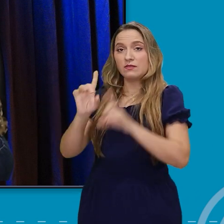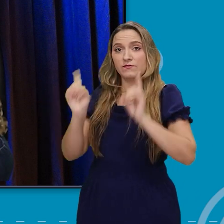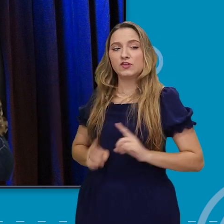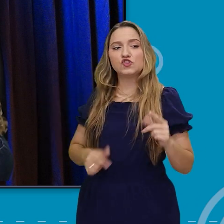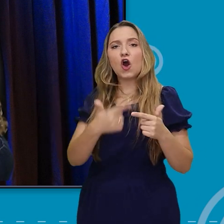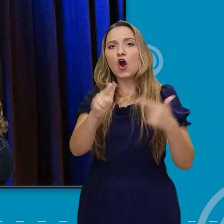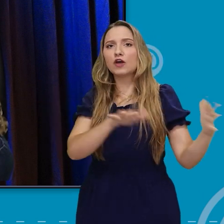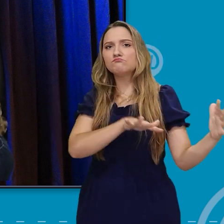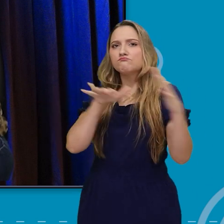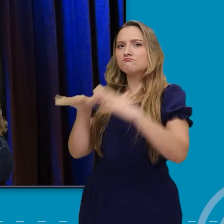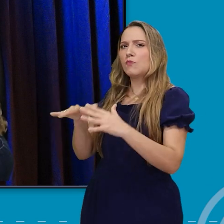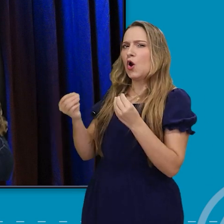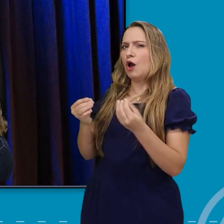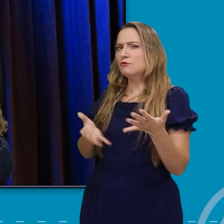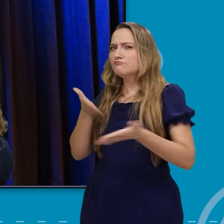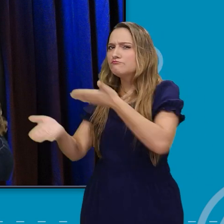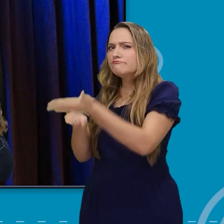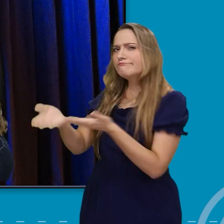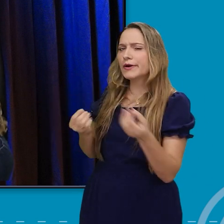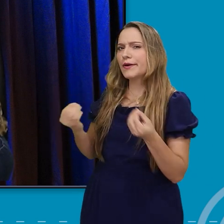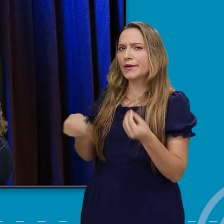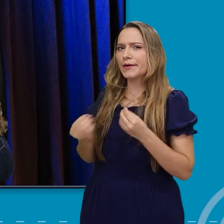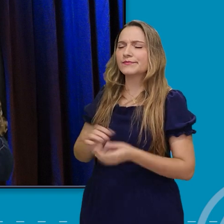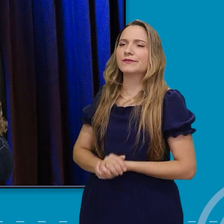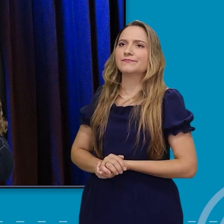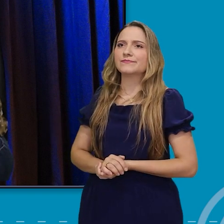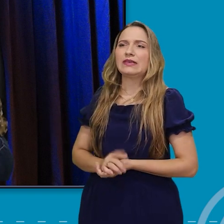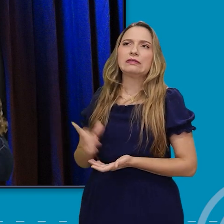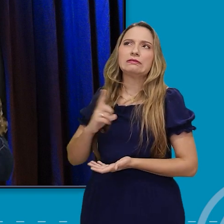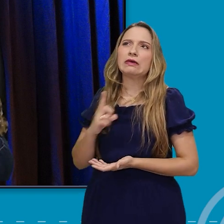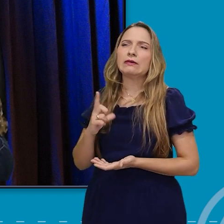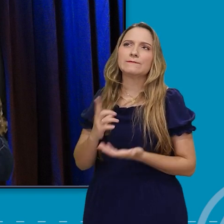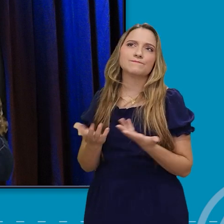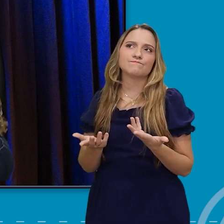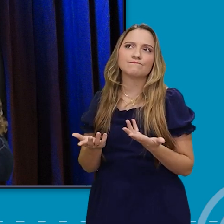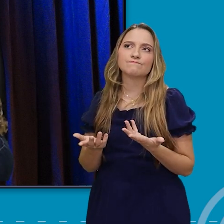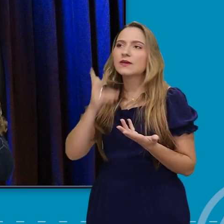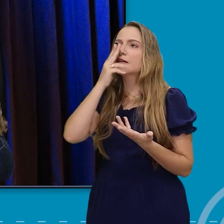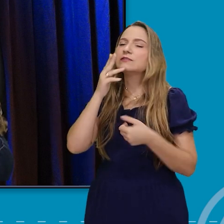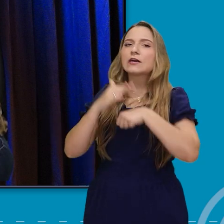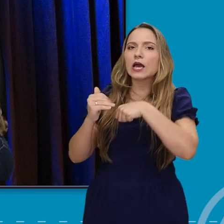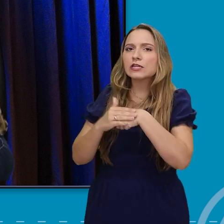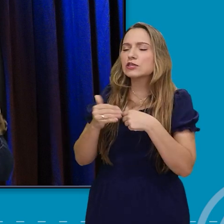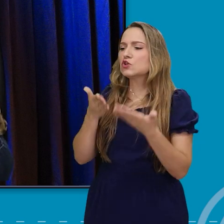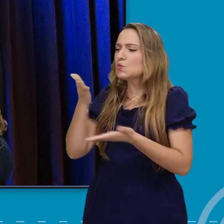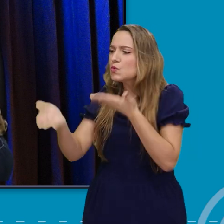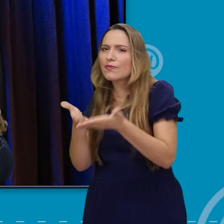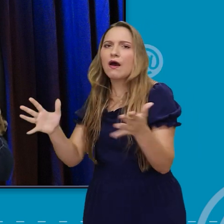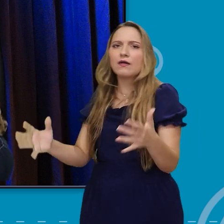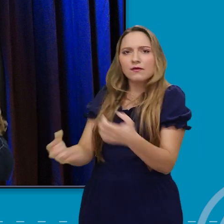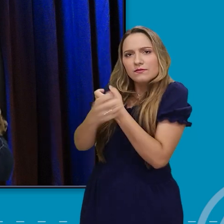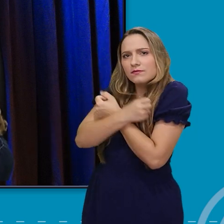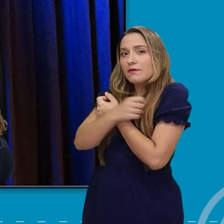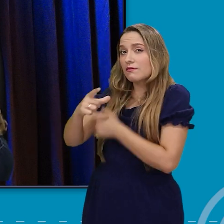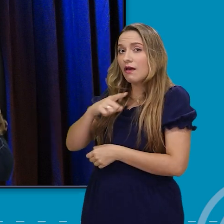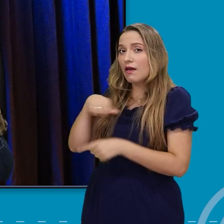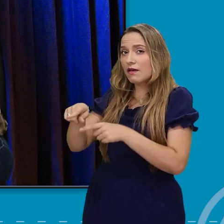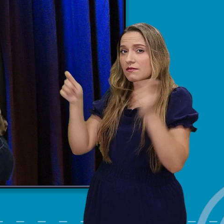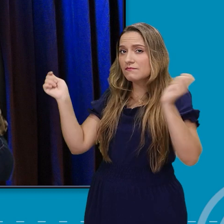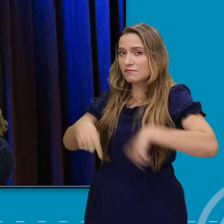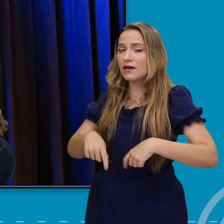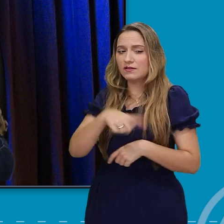equipe multi. Existe esse cuidado, esse acolhimento desses colegas em relação a essa criança? Geralmente